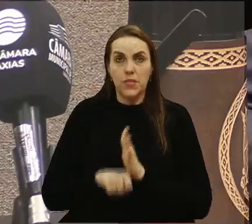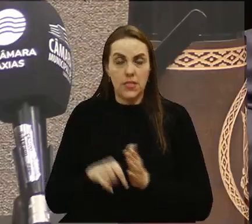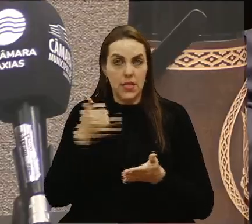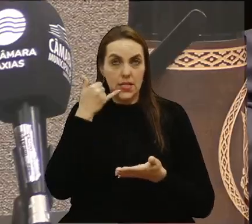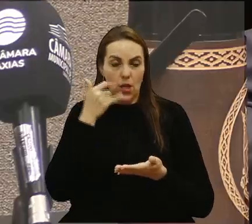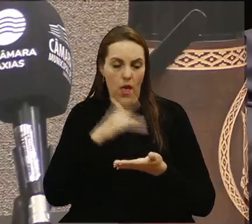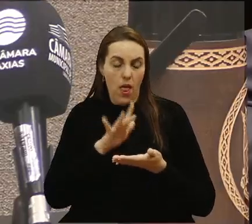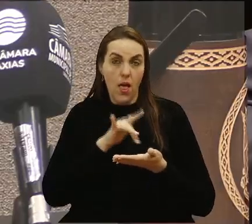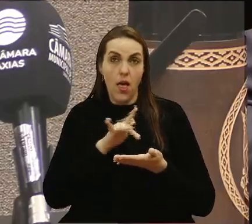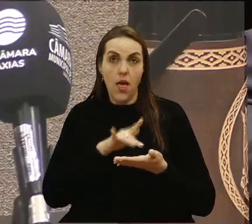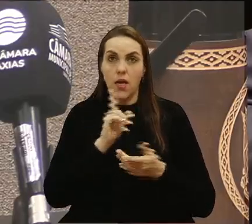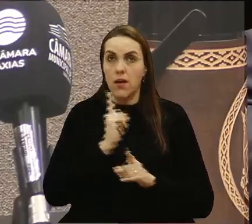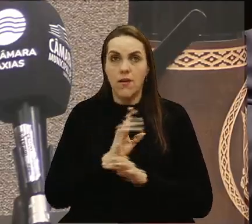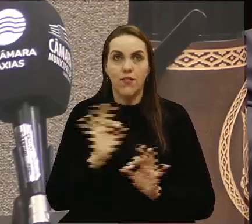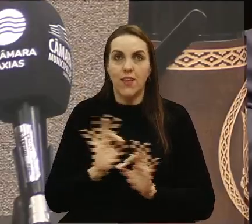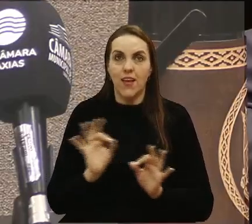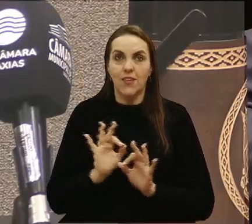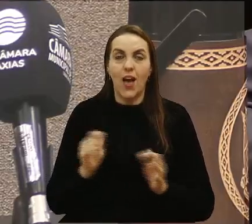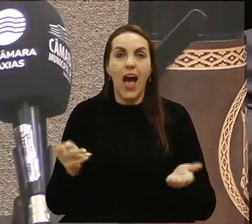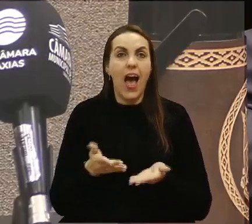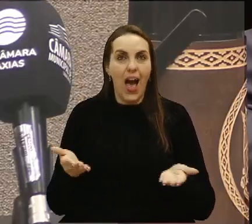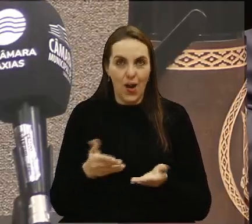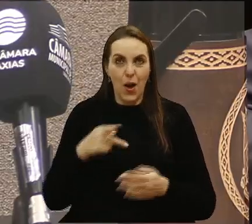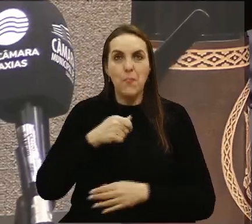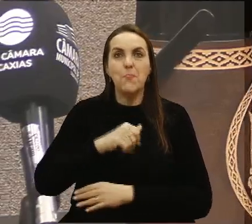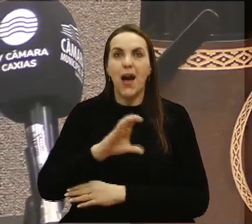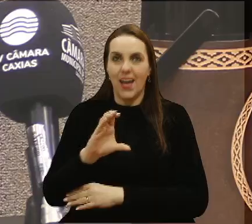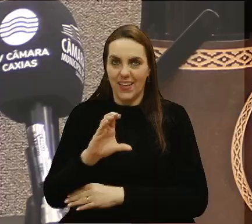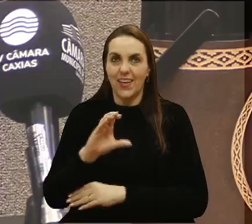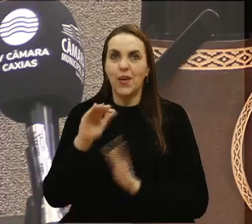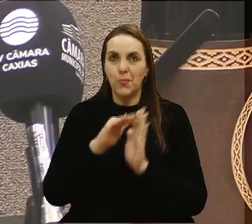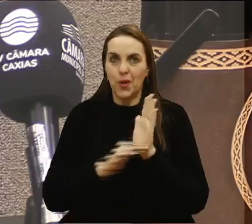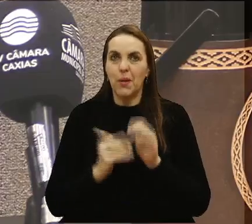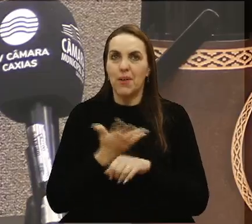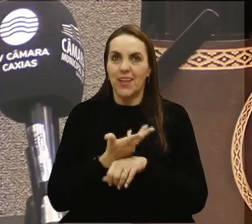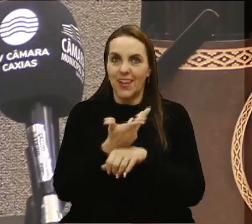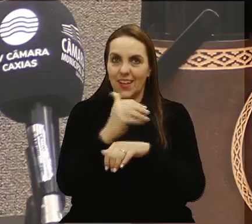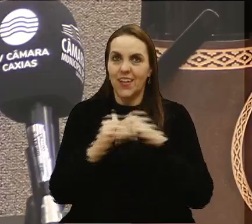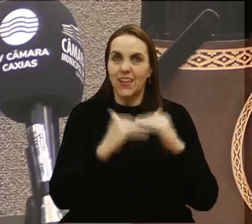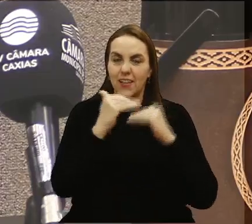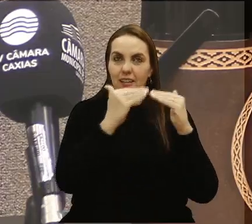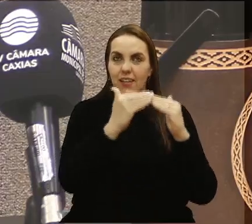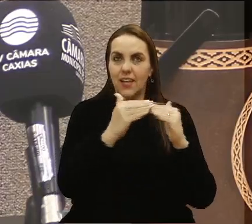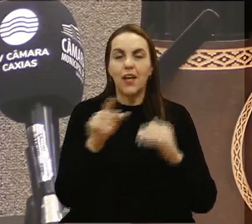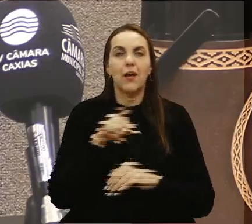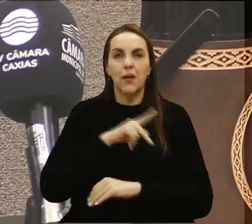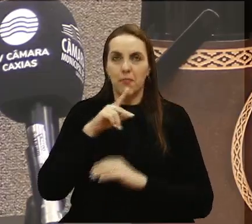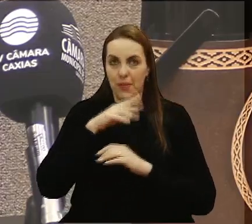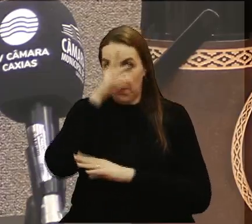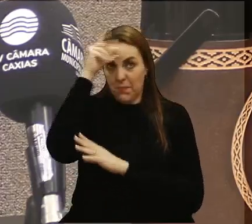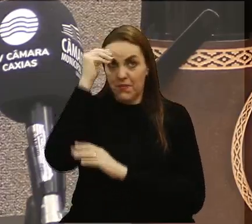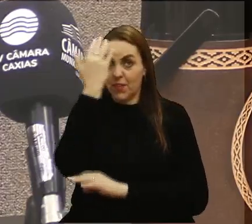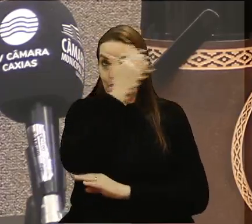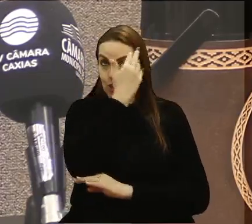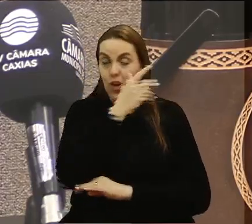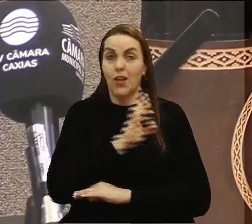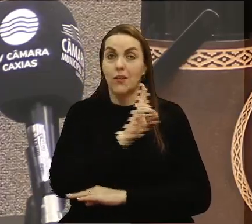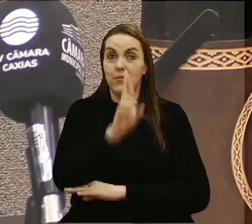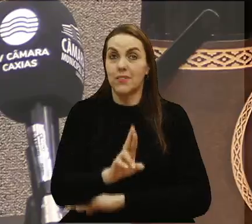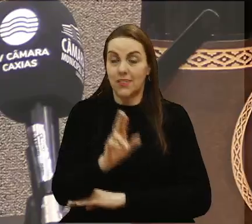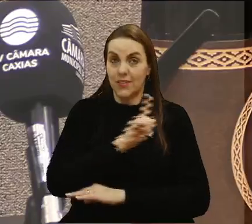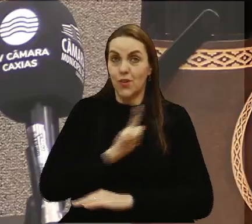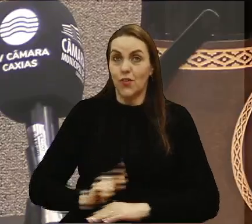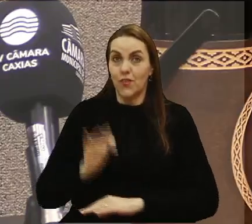encontraram. E agora nós temos o PAC, né? Inclusive, o prefeito Adiló esteve lá, com um representante do governo federal,